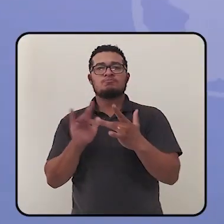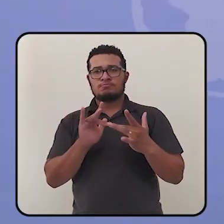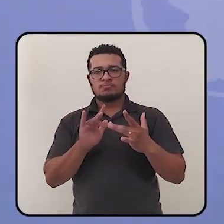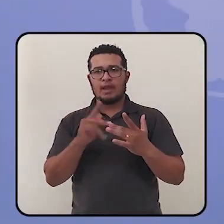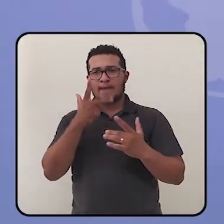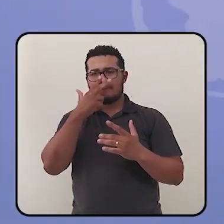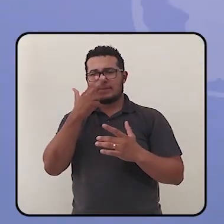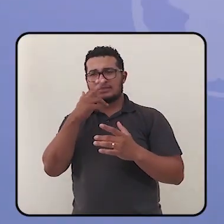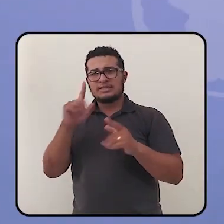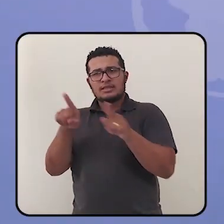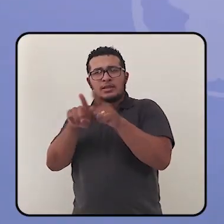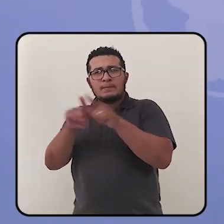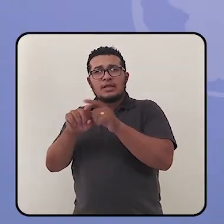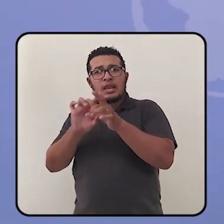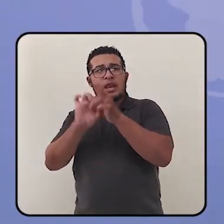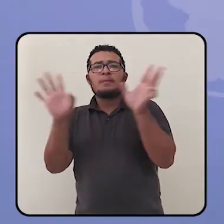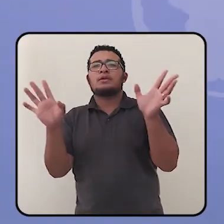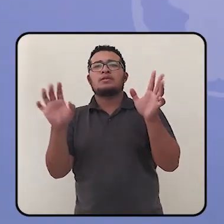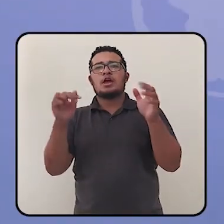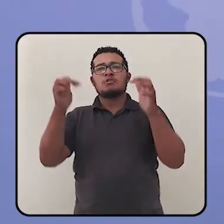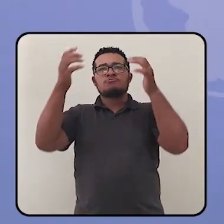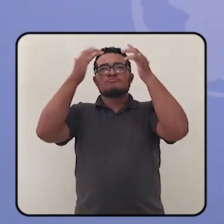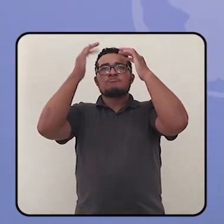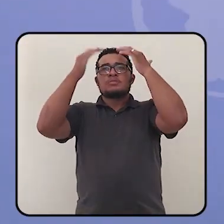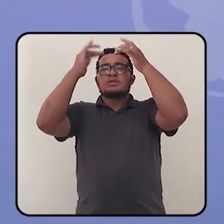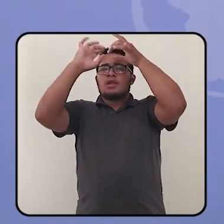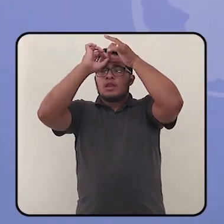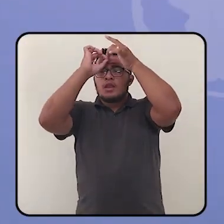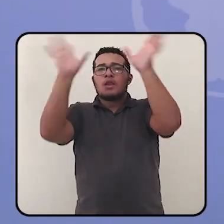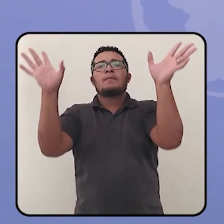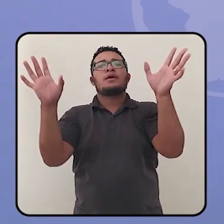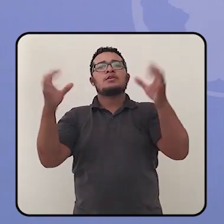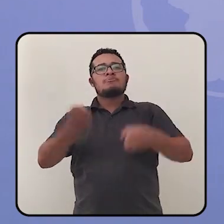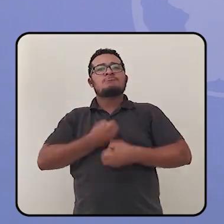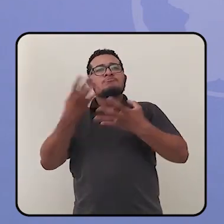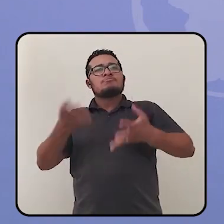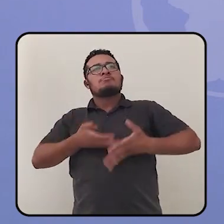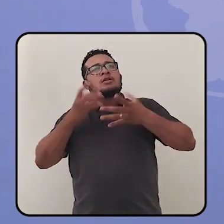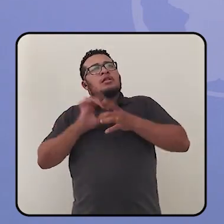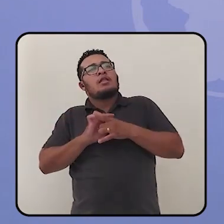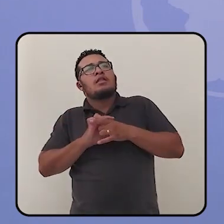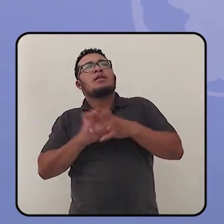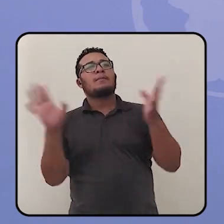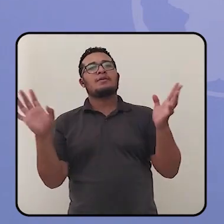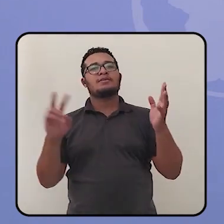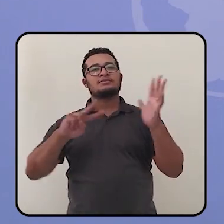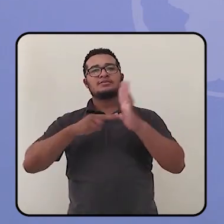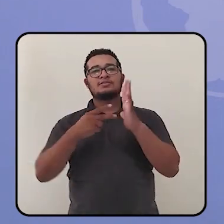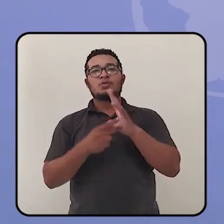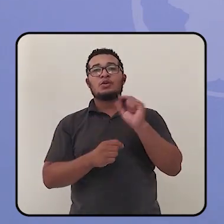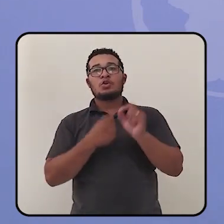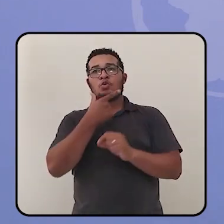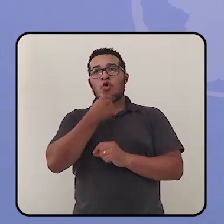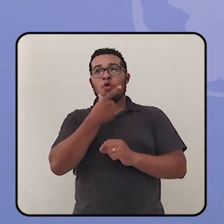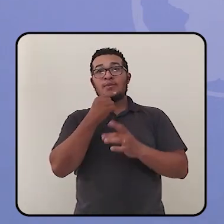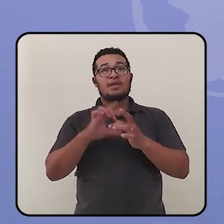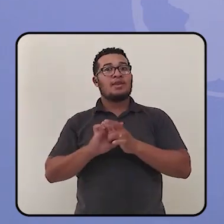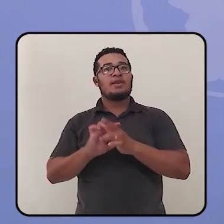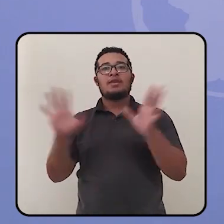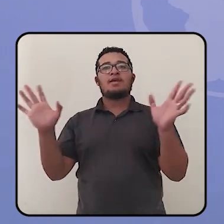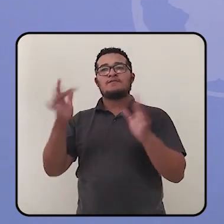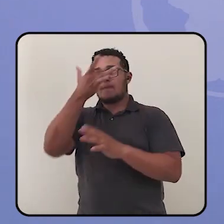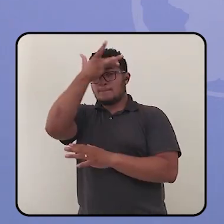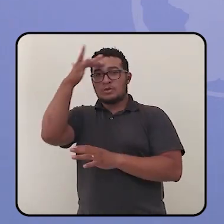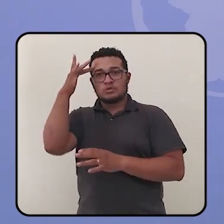entende-se liberdade liberdade de pensamento liberdade de expressão o homem agora ele era livre porque antes